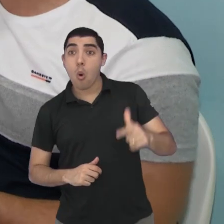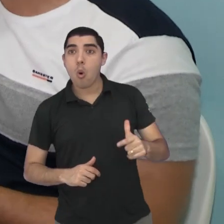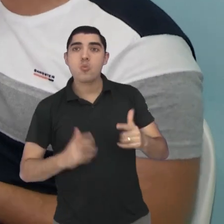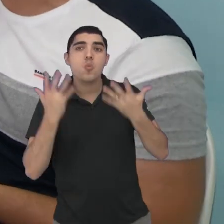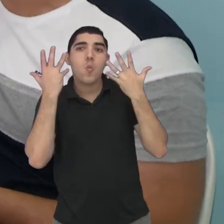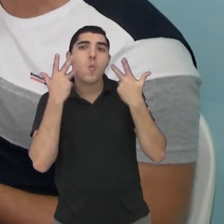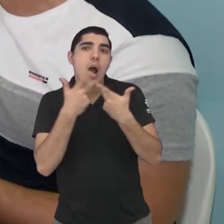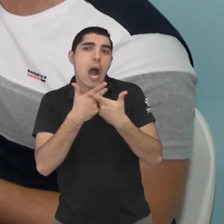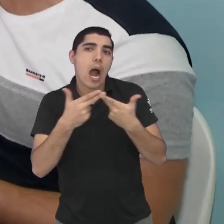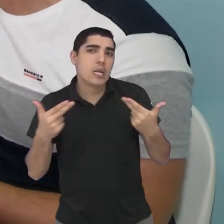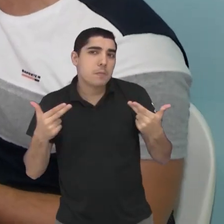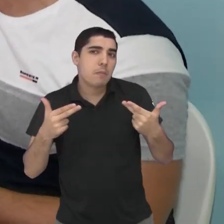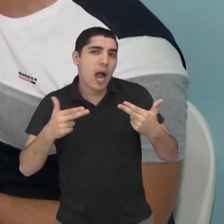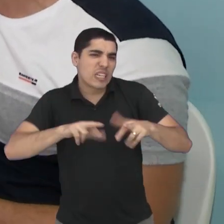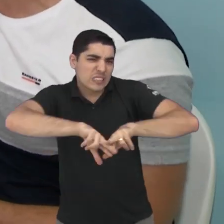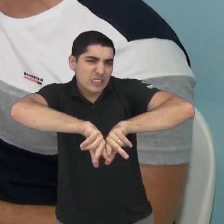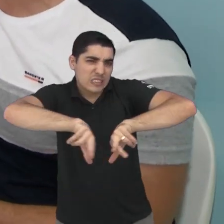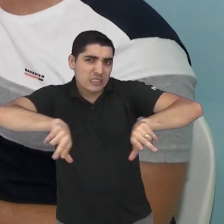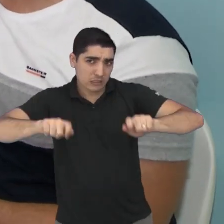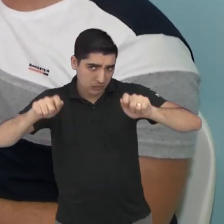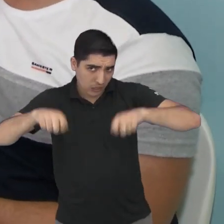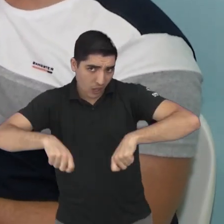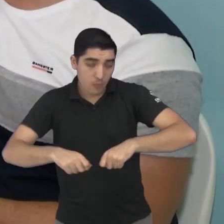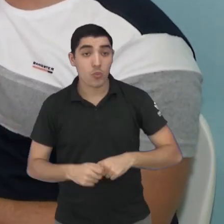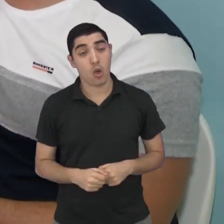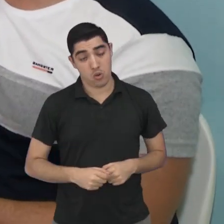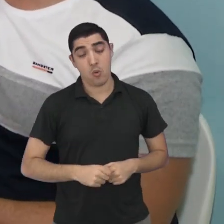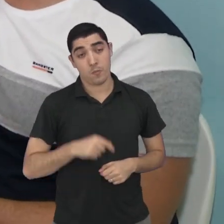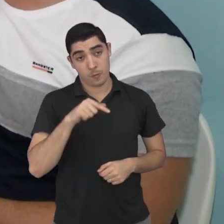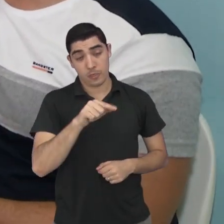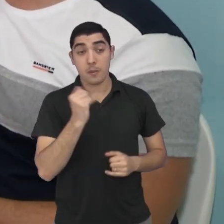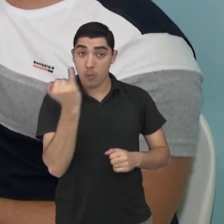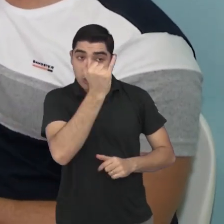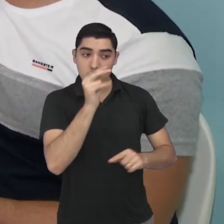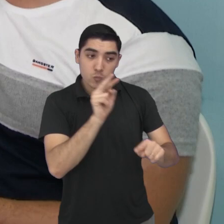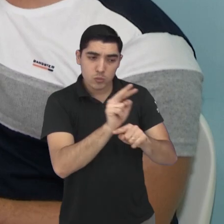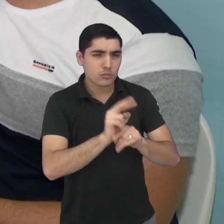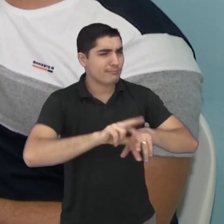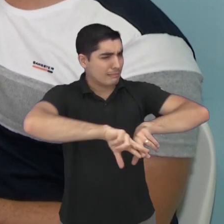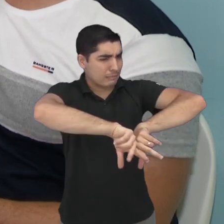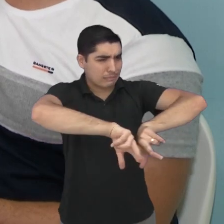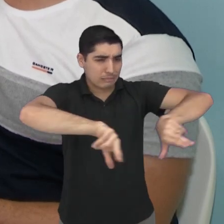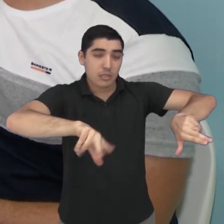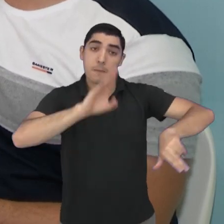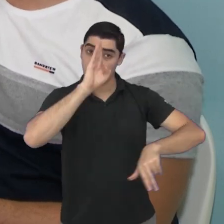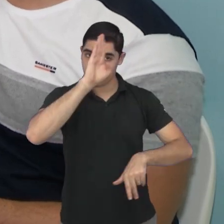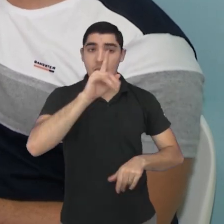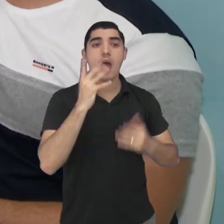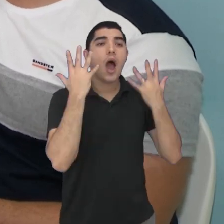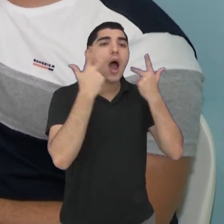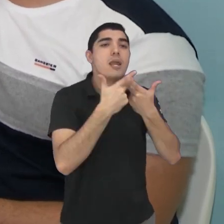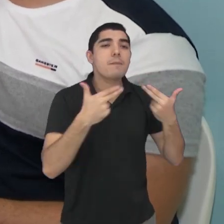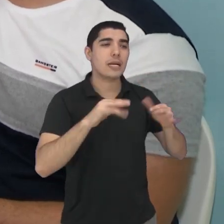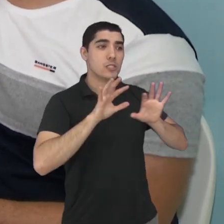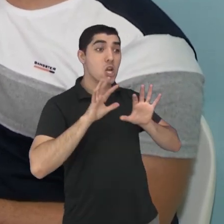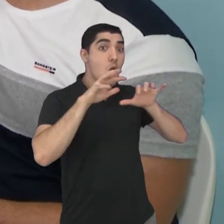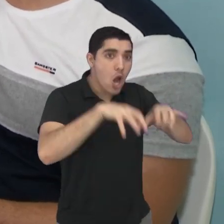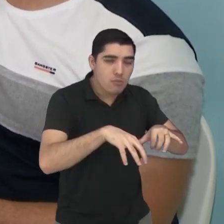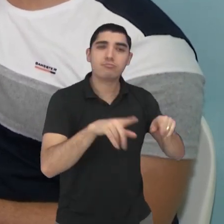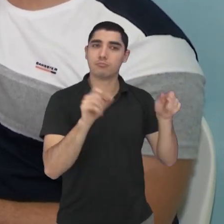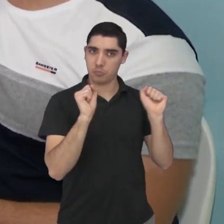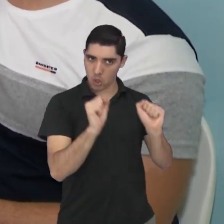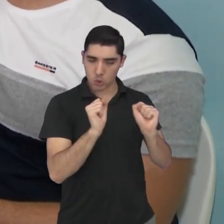odontológica vale para vários outros pets também? Vale para todos os pets, inclusive os silvestres e selvagens.